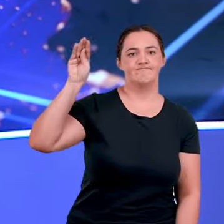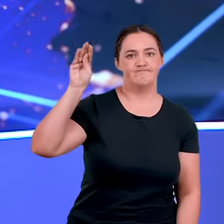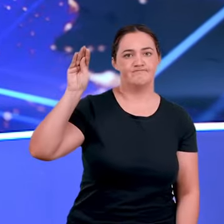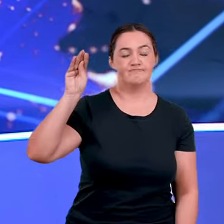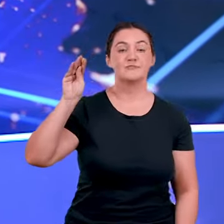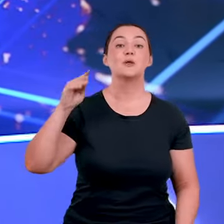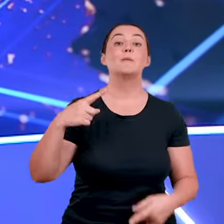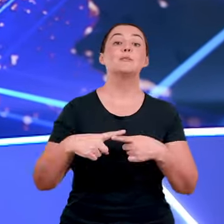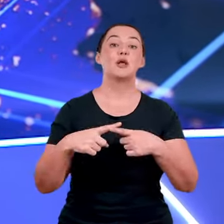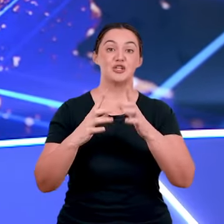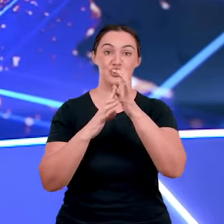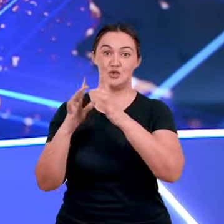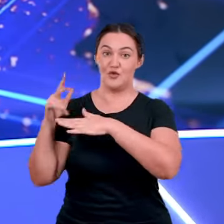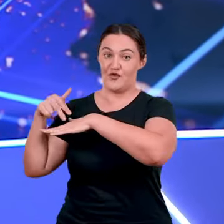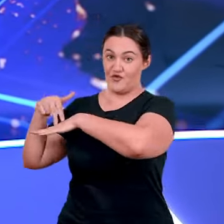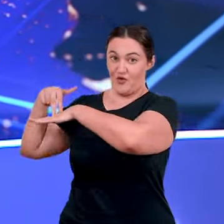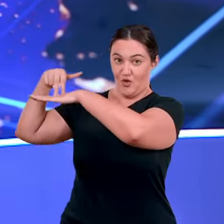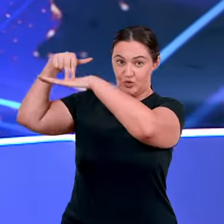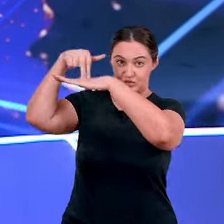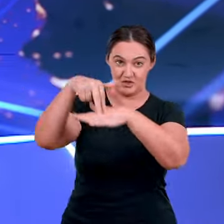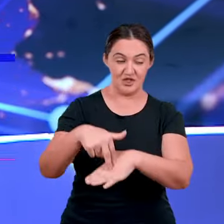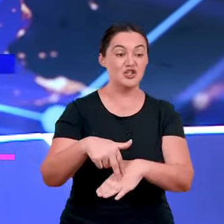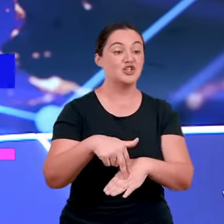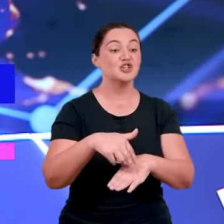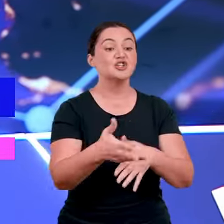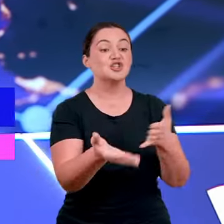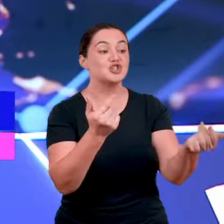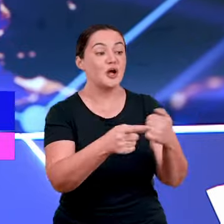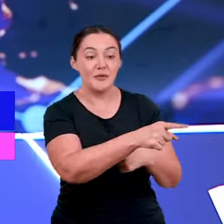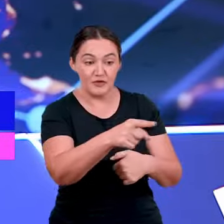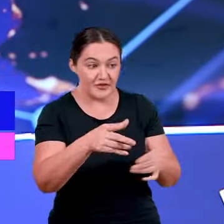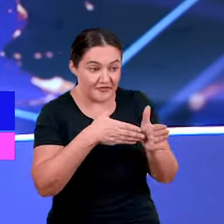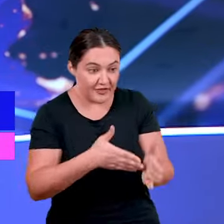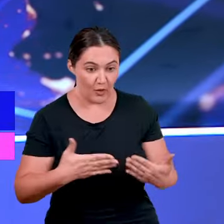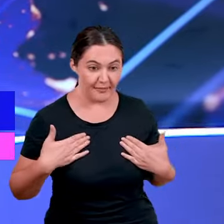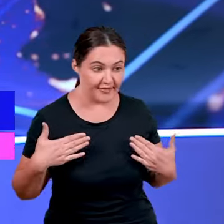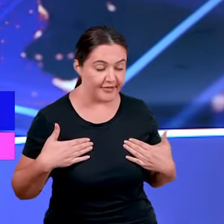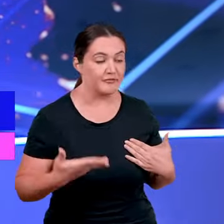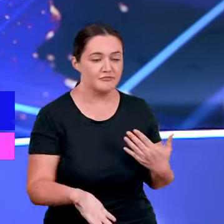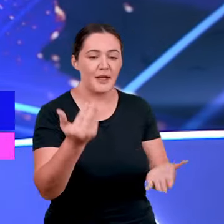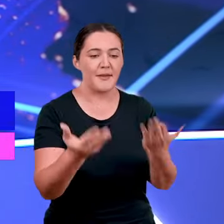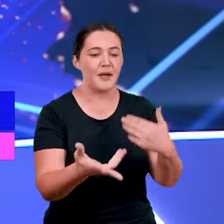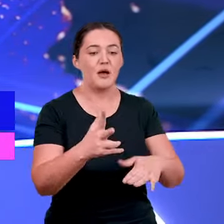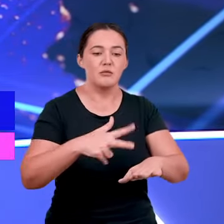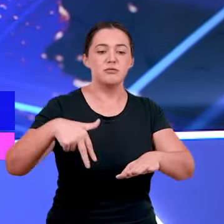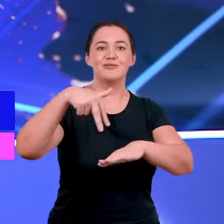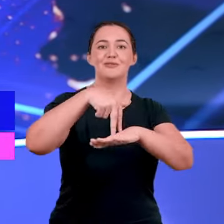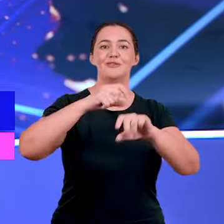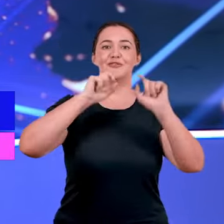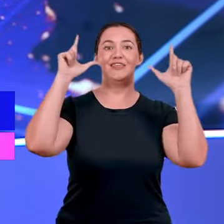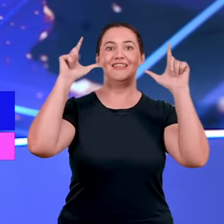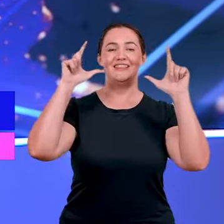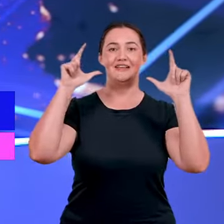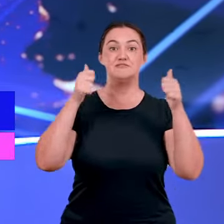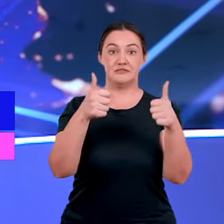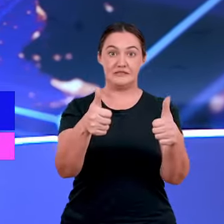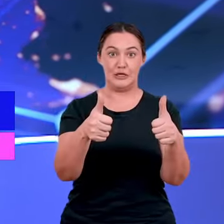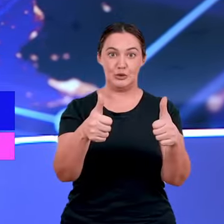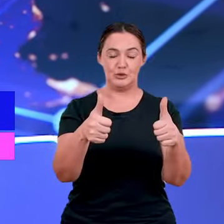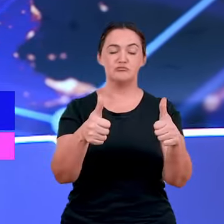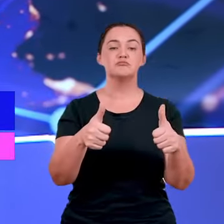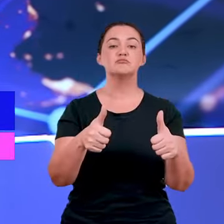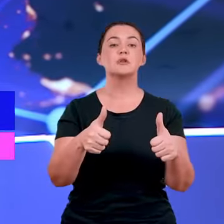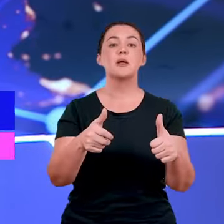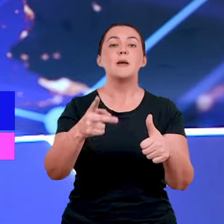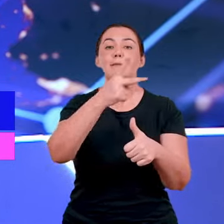vai trazer de volta à vida os mortos em Cristo para terem eternidade. Agora, da segunda morte